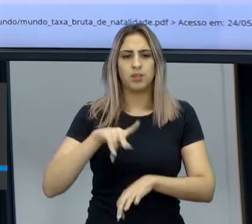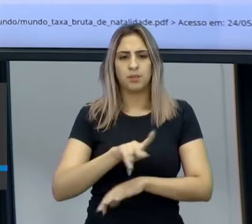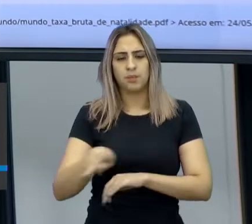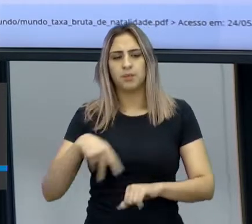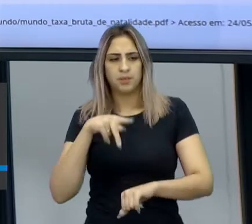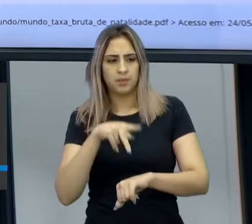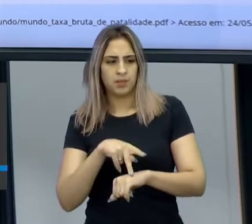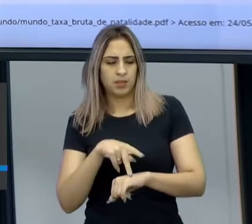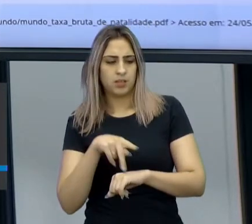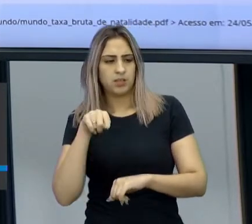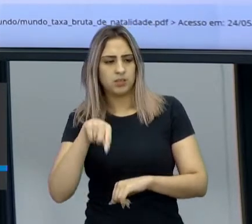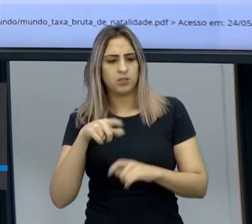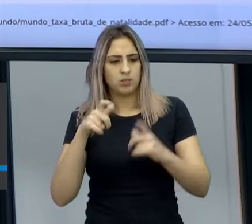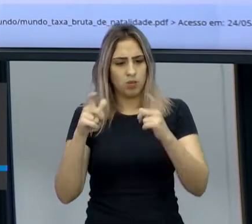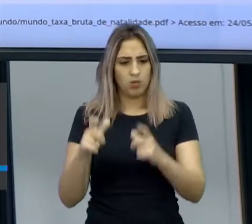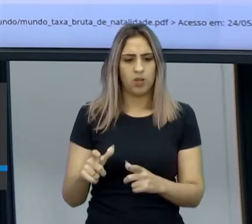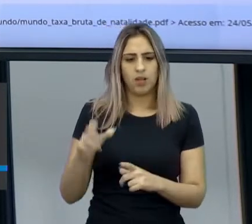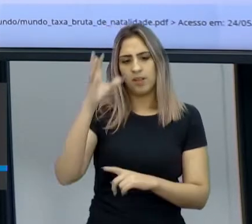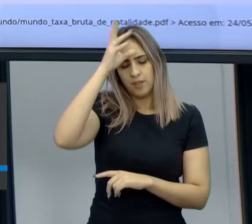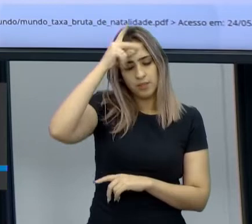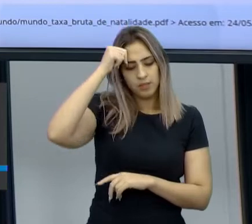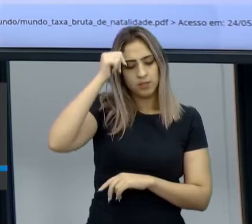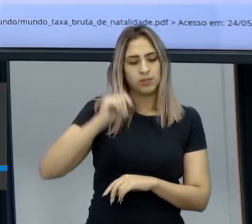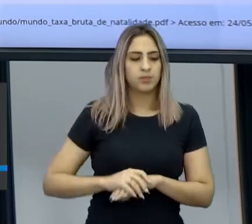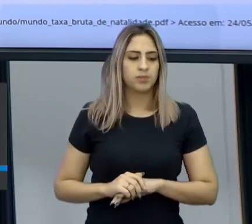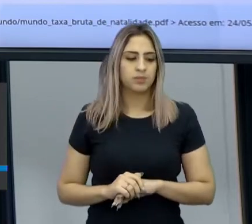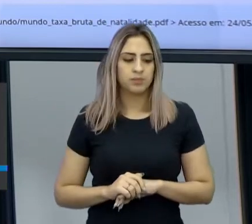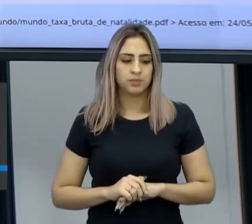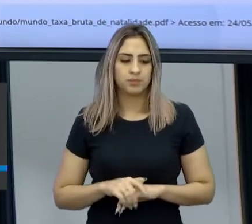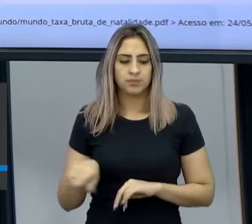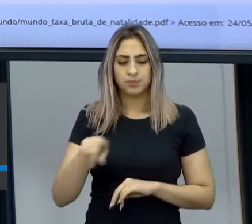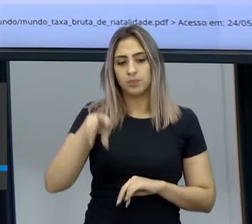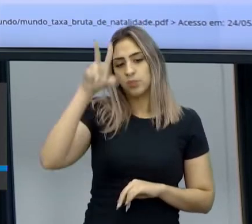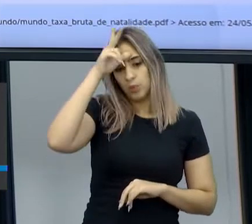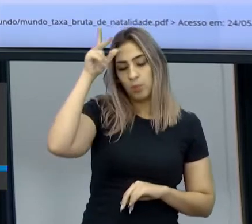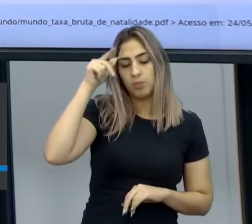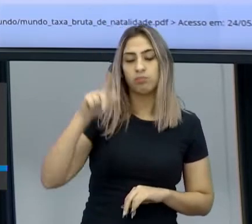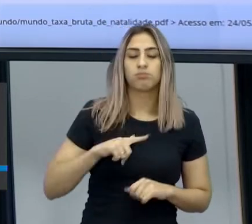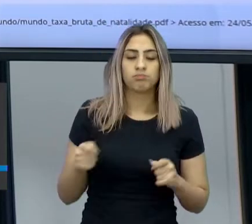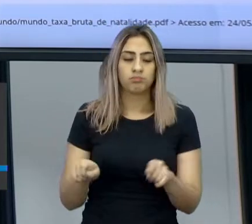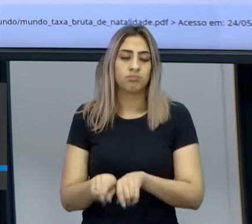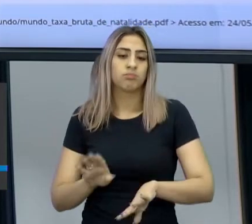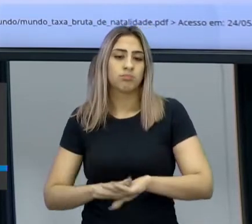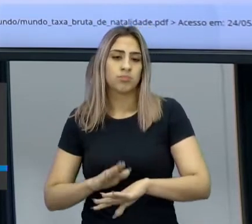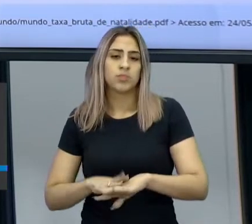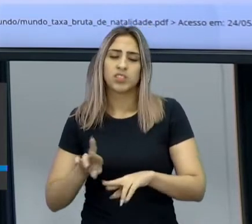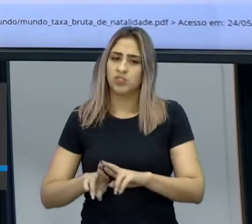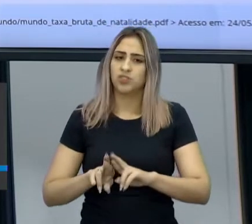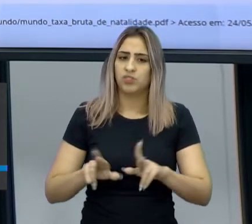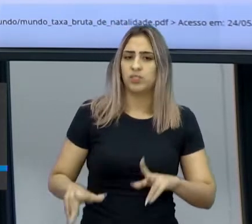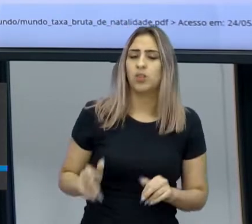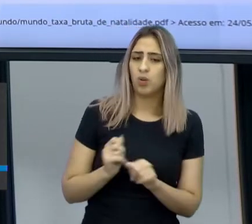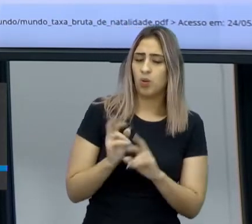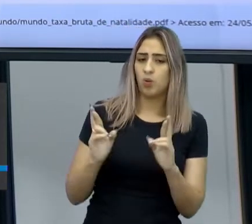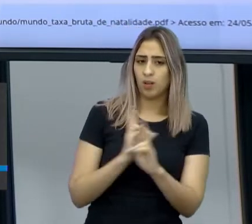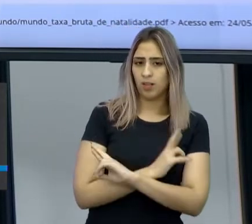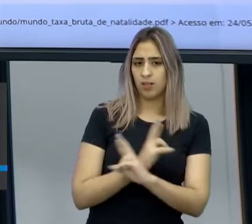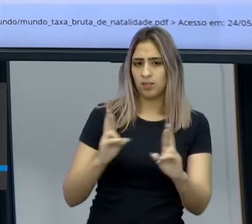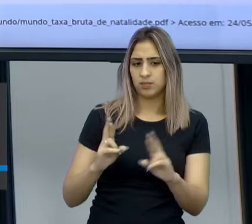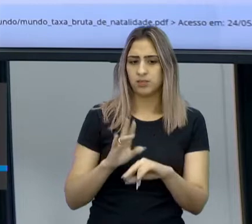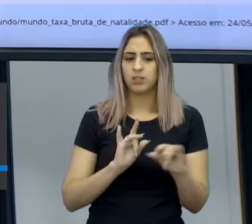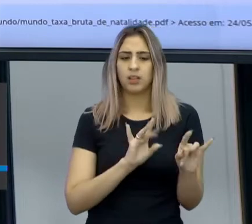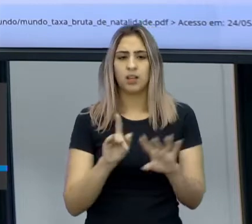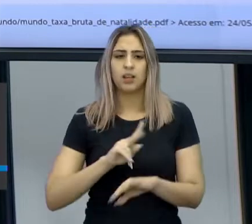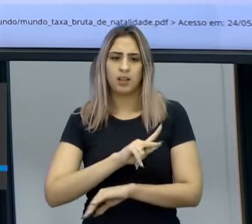países do continente africano. Então as políticas públicas elas têm que ser aí, diferenciadas em relação a